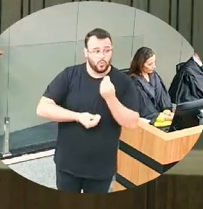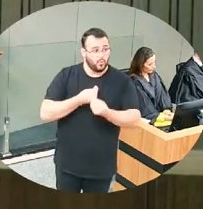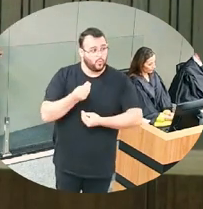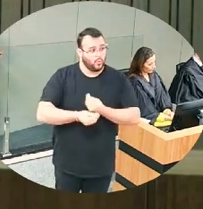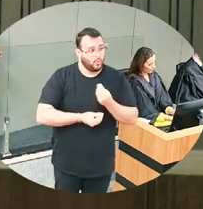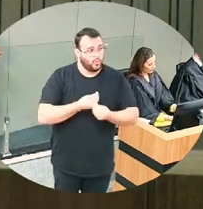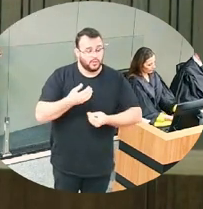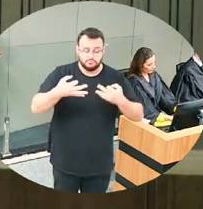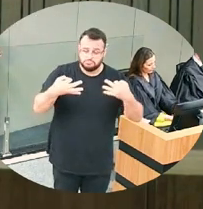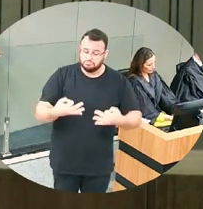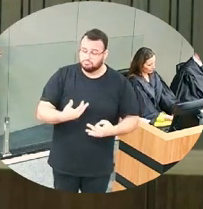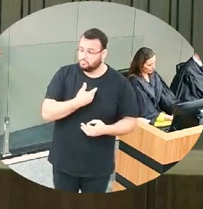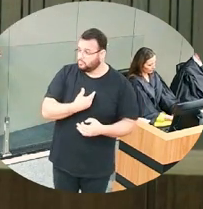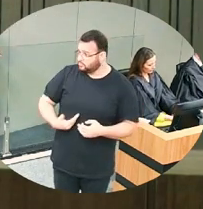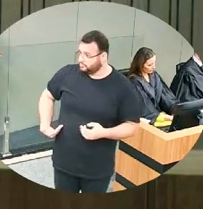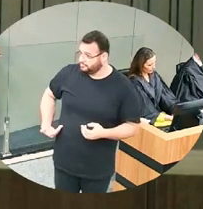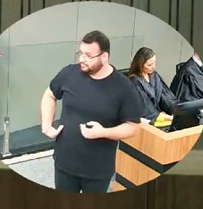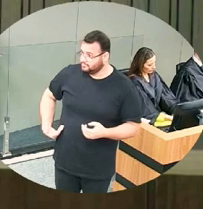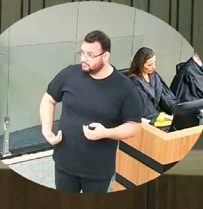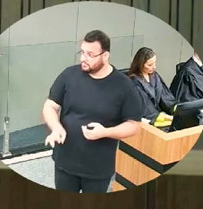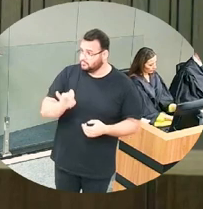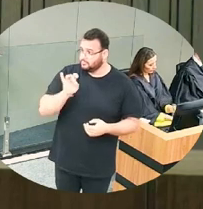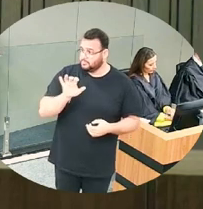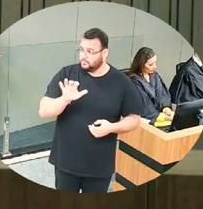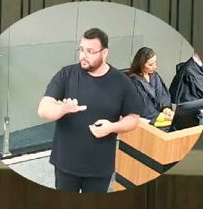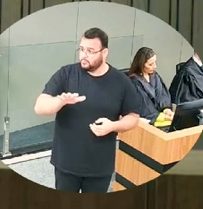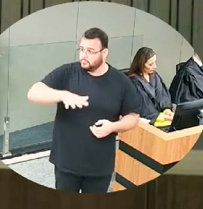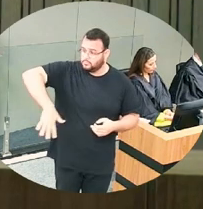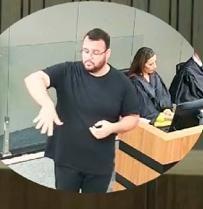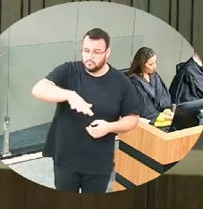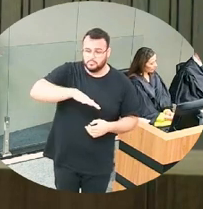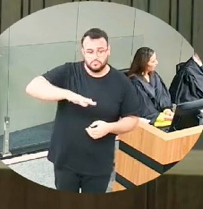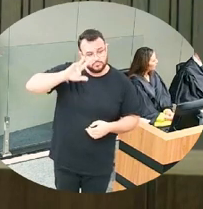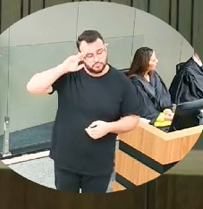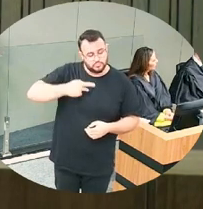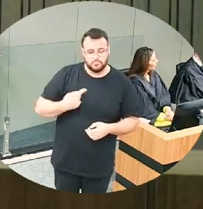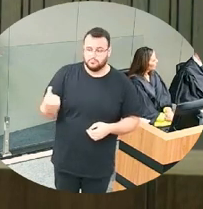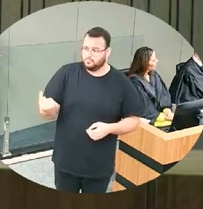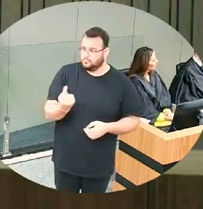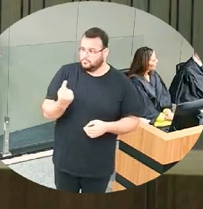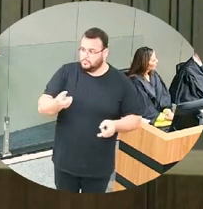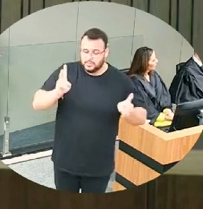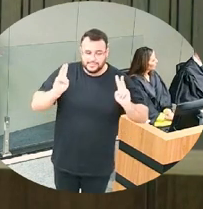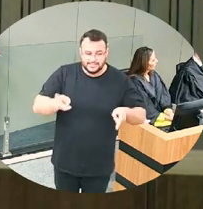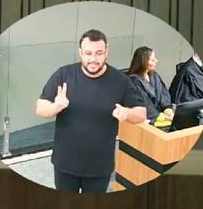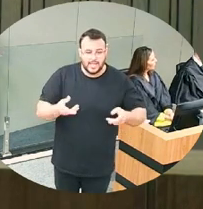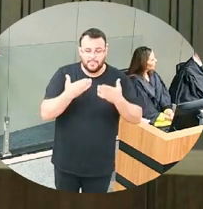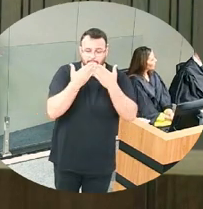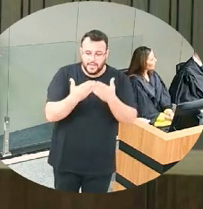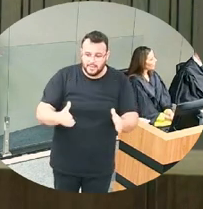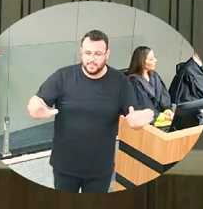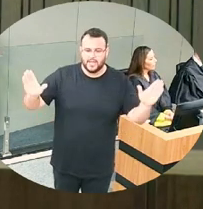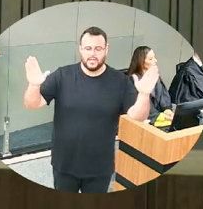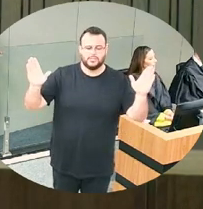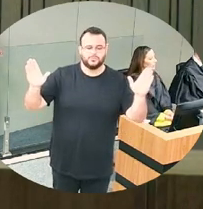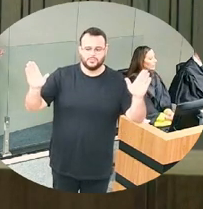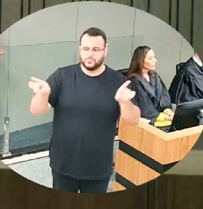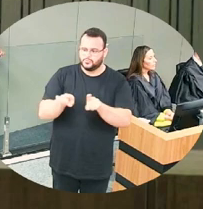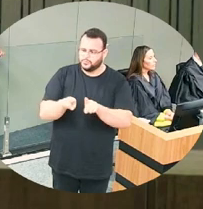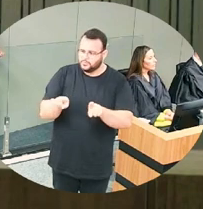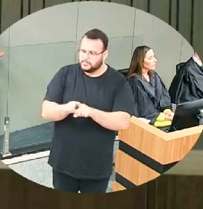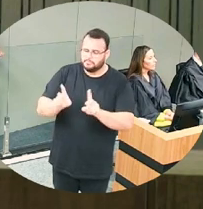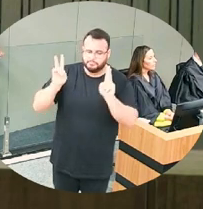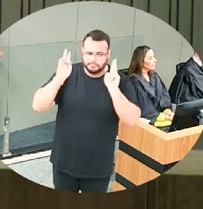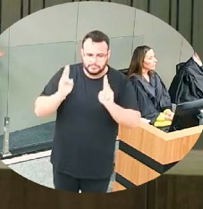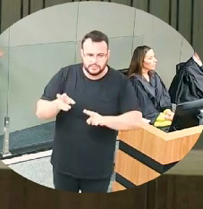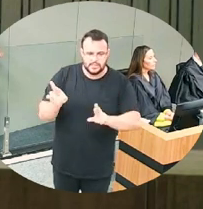notadamente a coisa pública não é um ato apenas da esfera individual é que sempre estaremos abertos a ouvir e também a